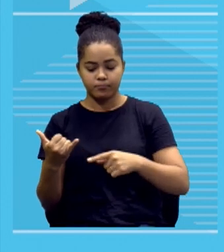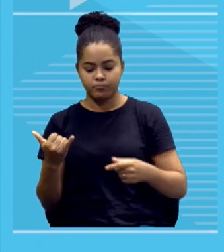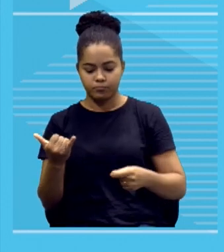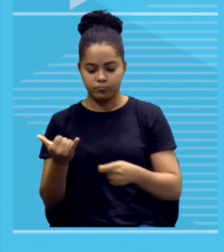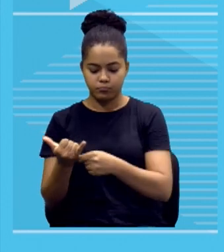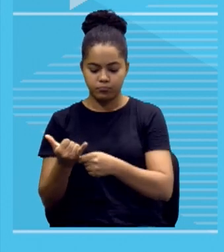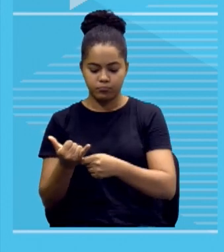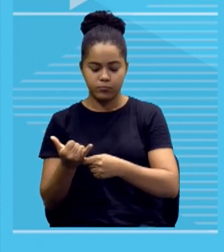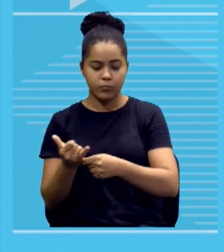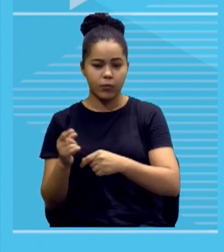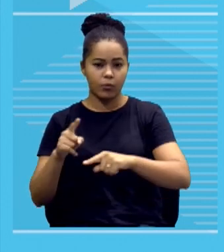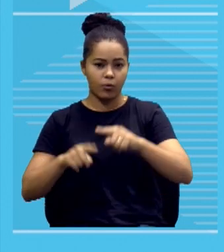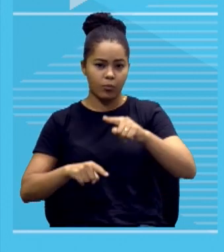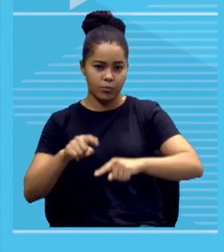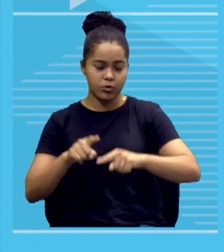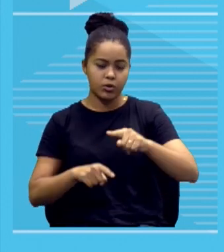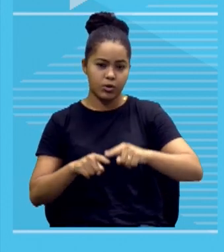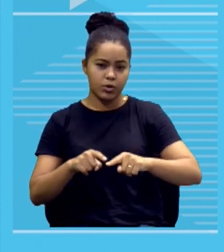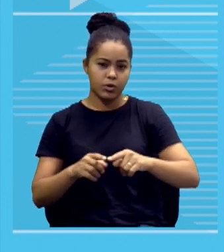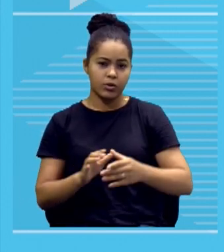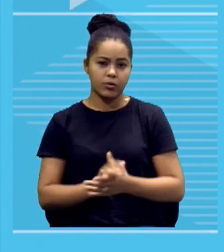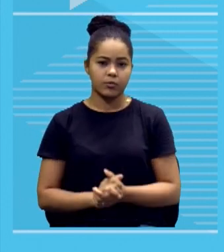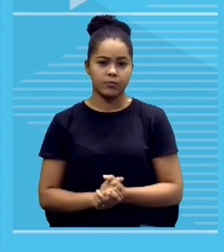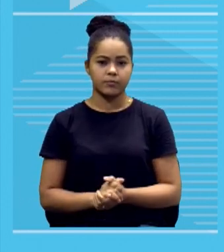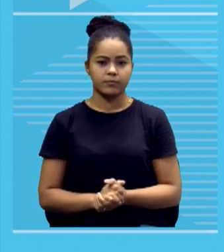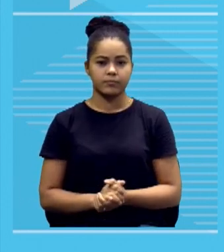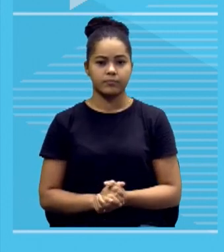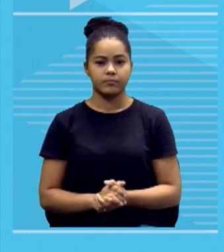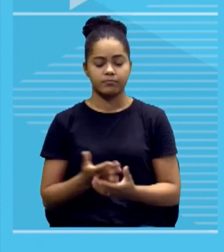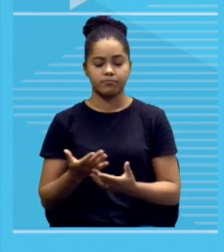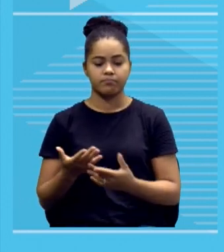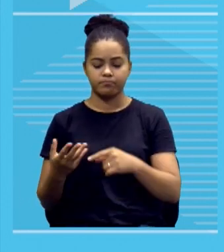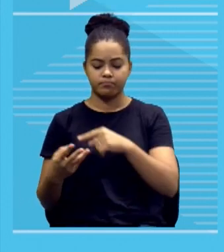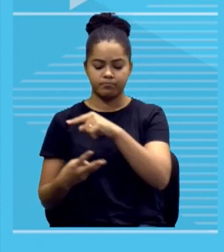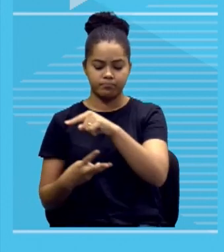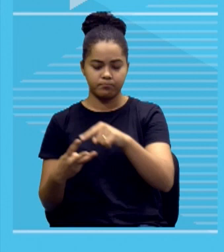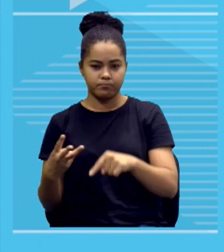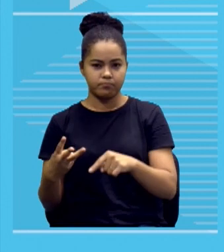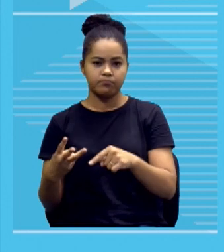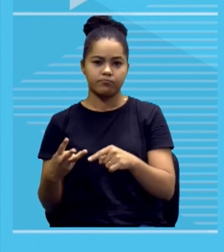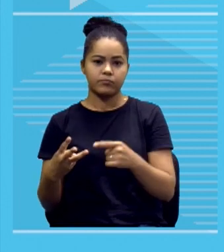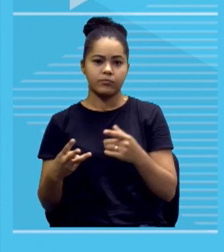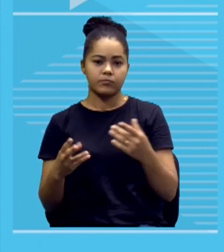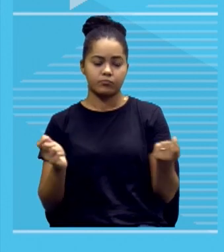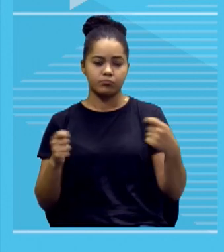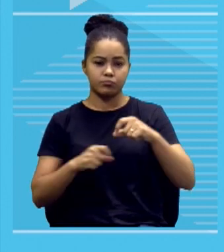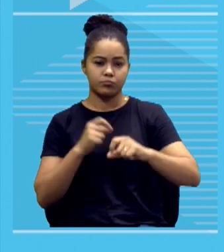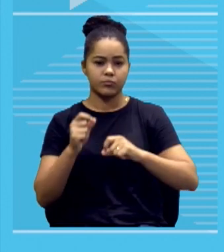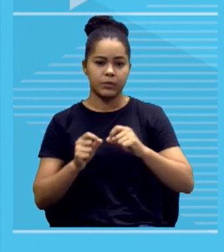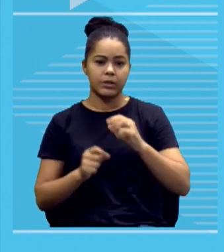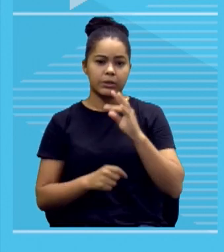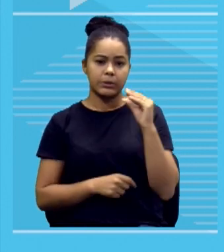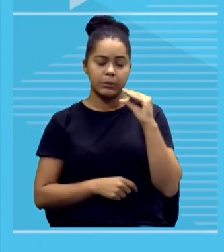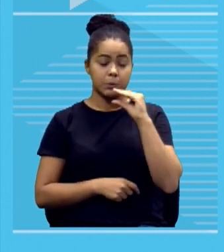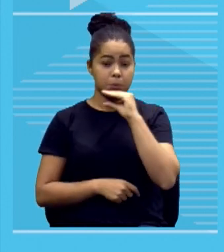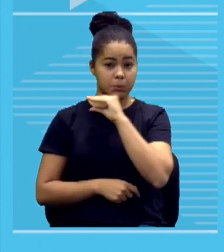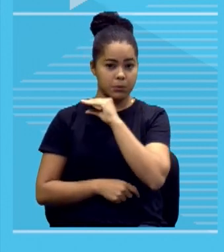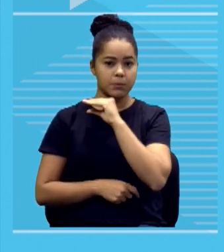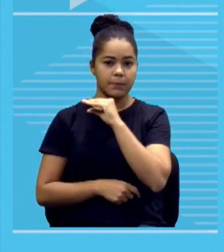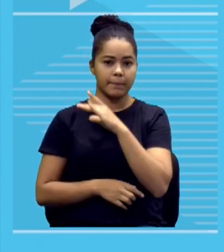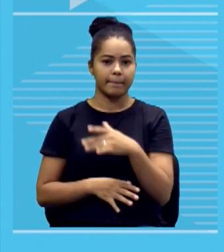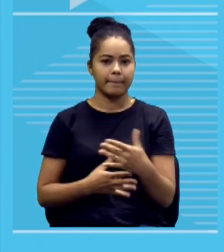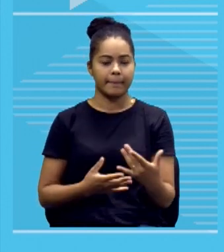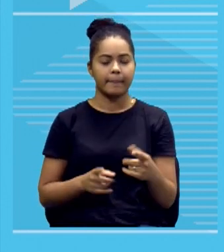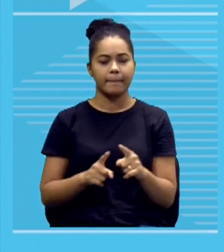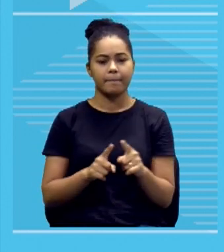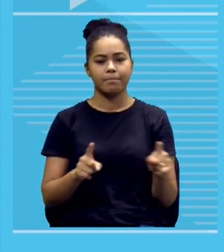o ventilador, televisão, carregador, todos esquentam, ou seja, todos eles dissipam energia. Da mesma forma que não